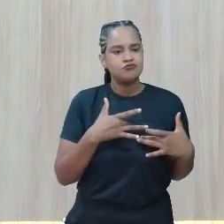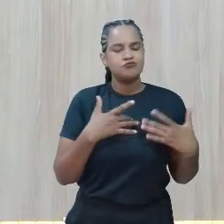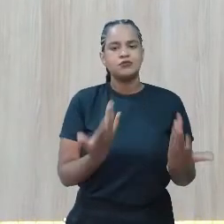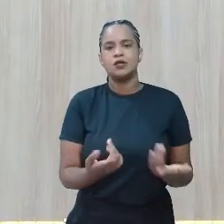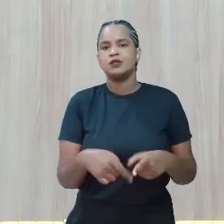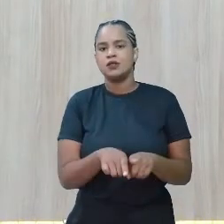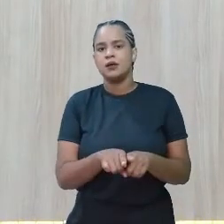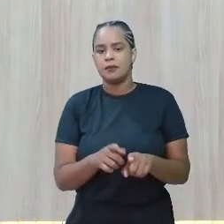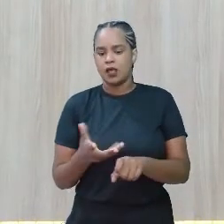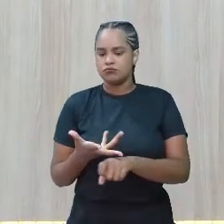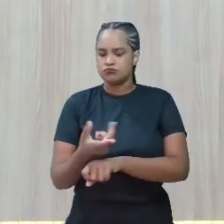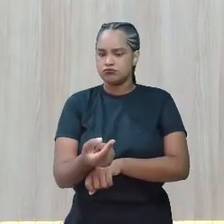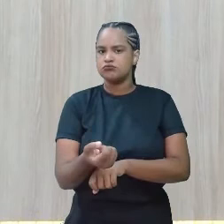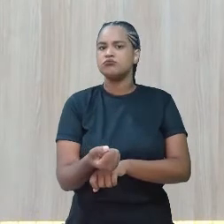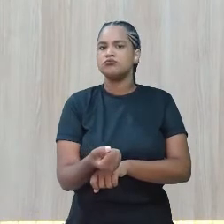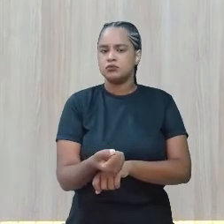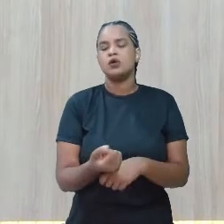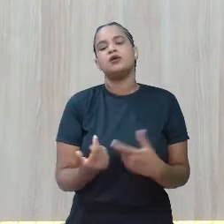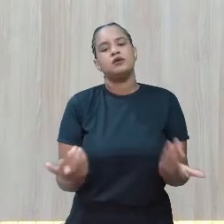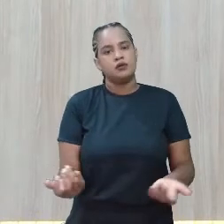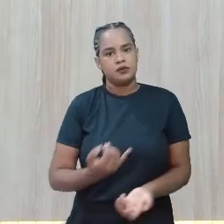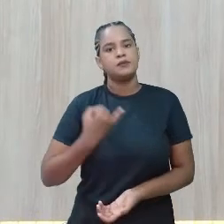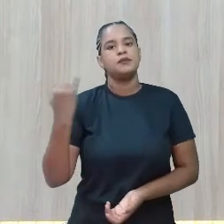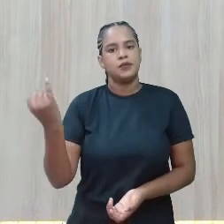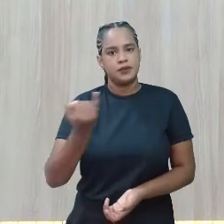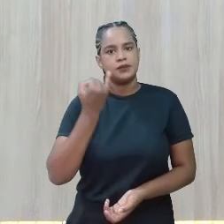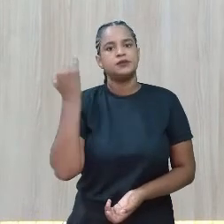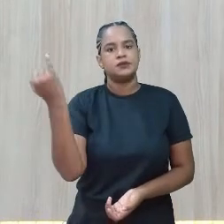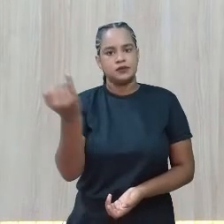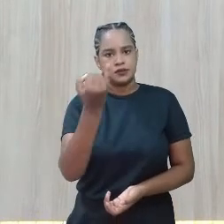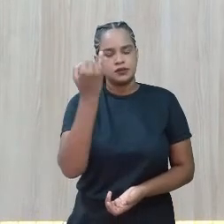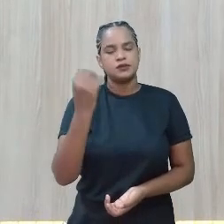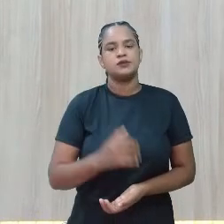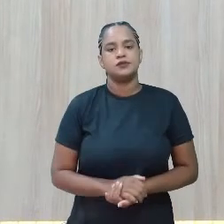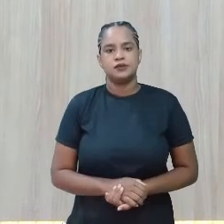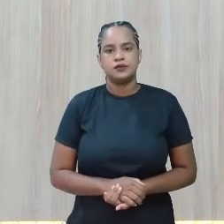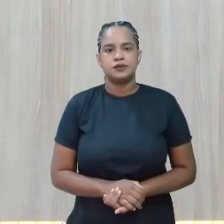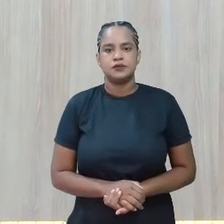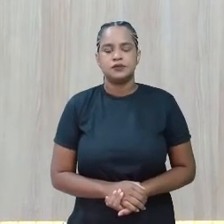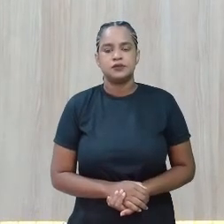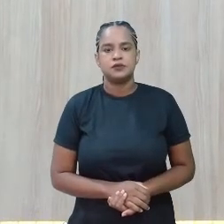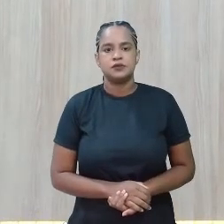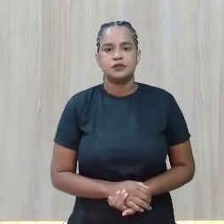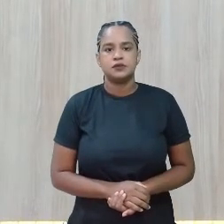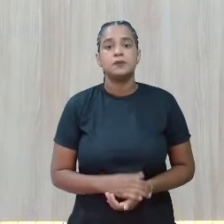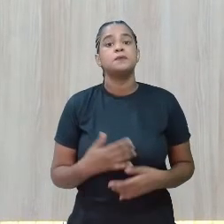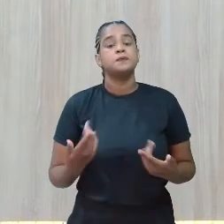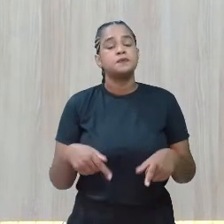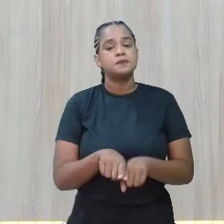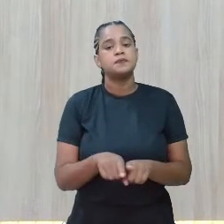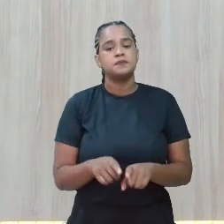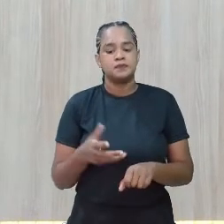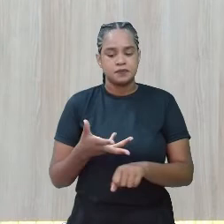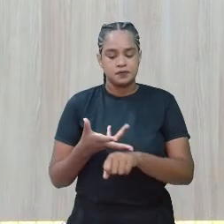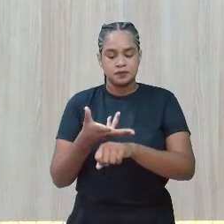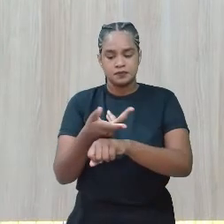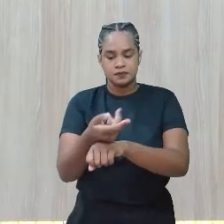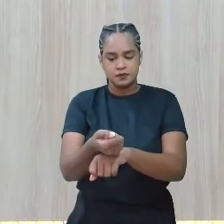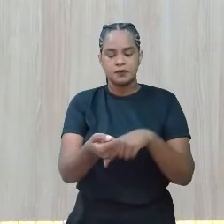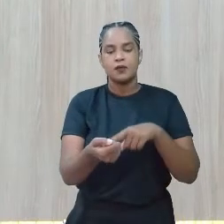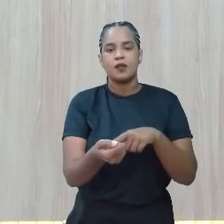com aquilo que se faz. Isso é muito importante na nossa vida. E essas habilidades, elas